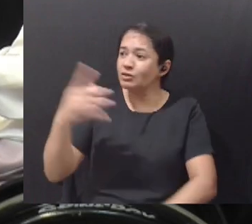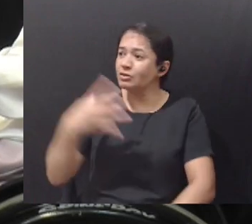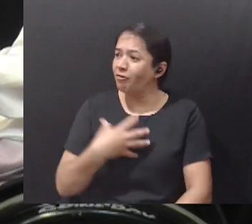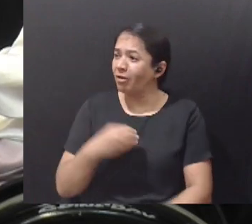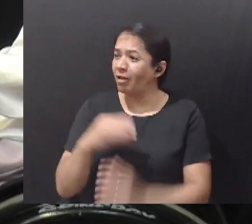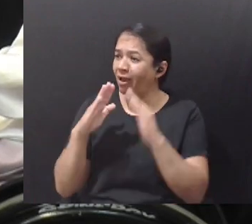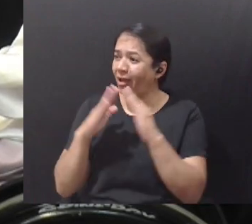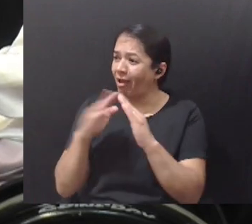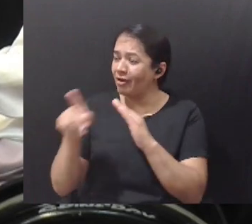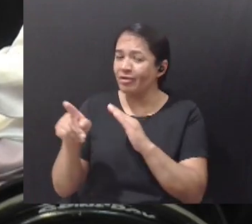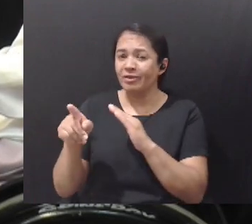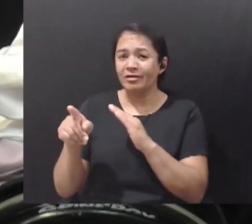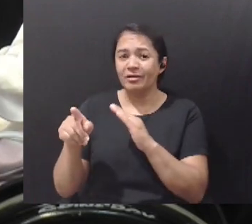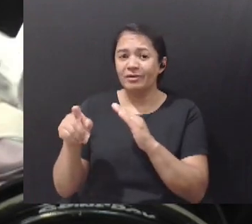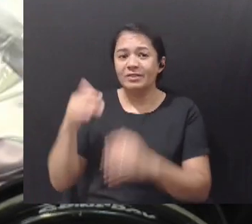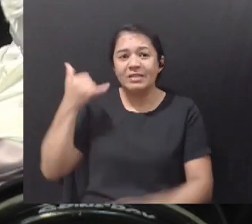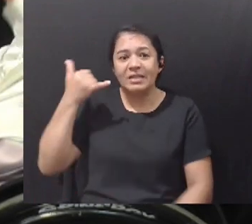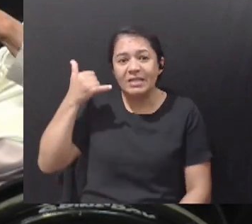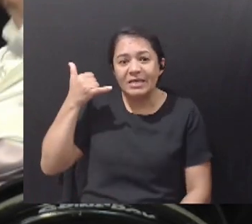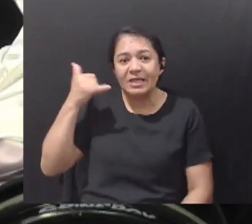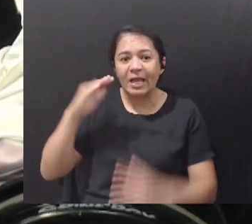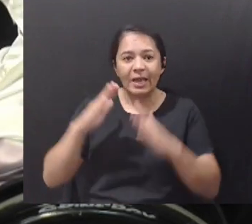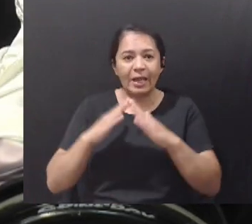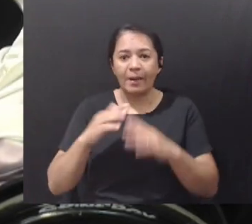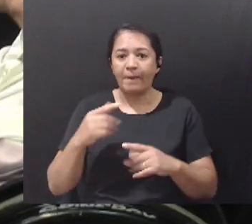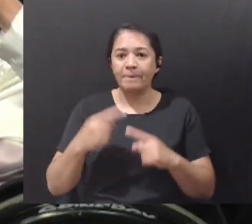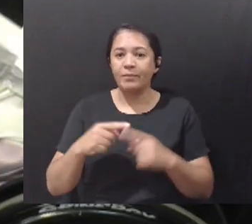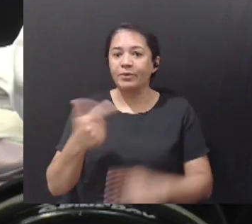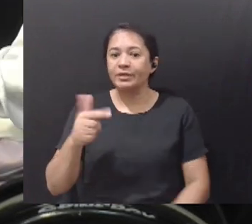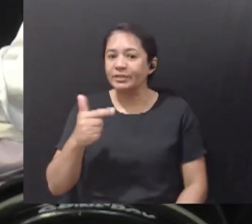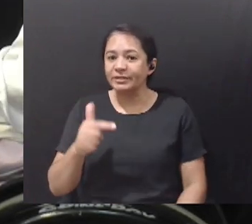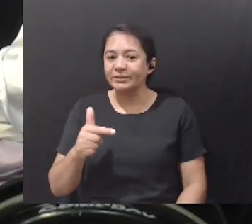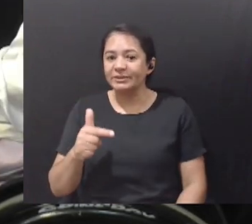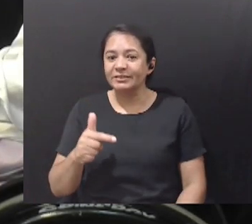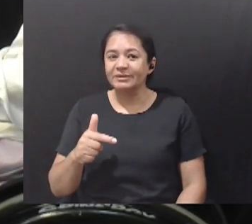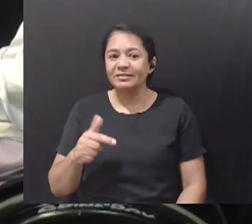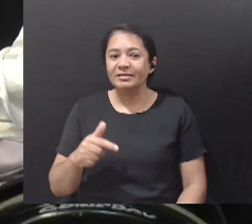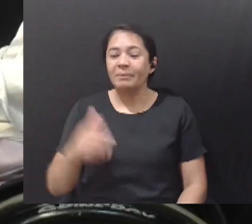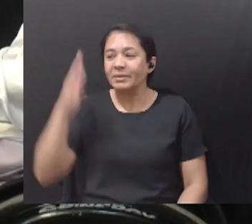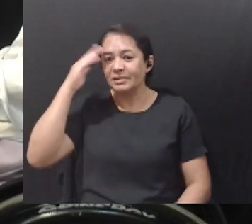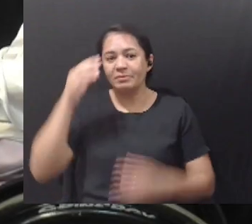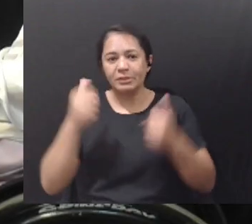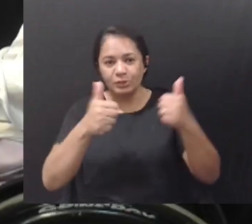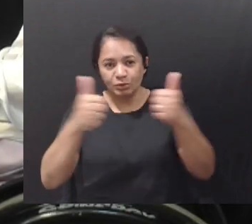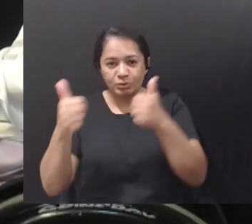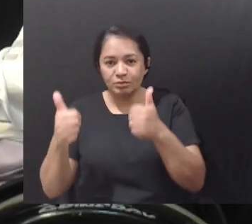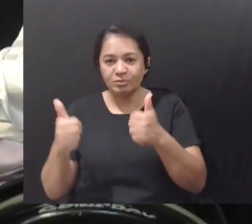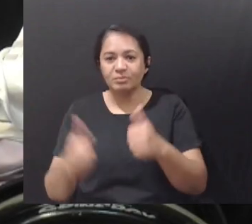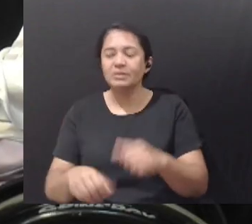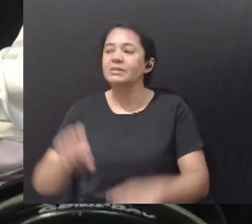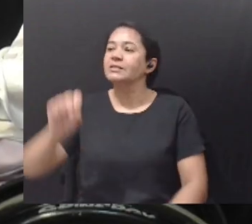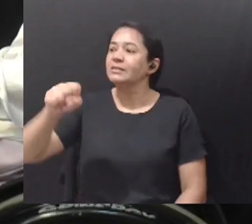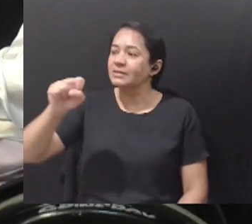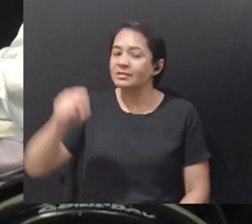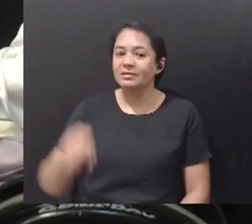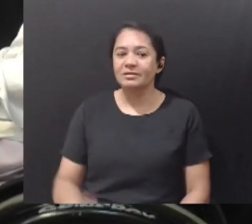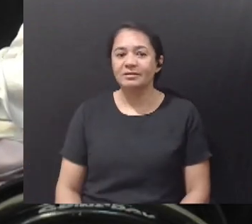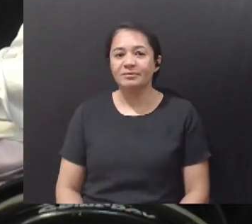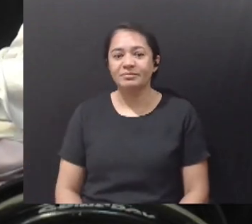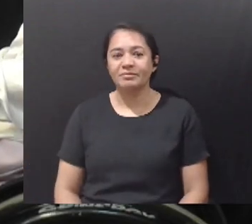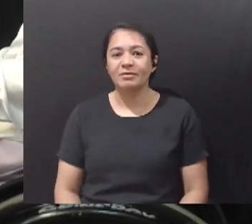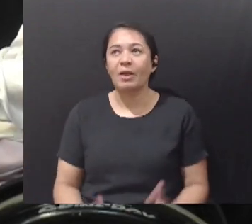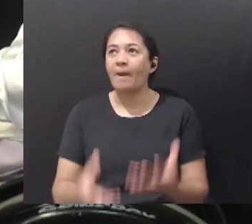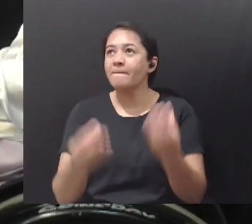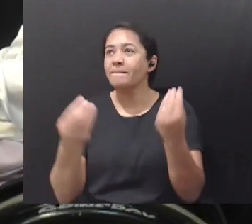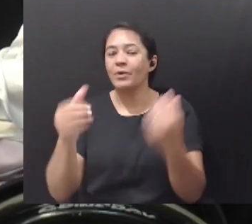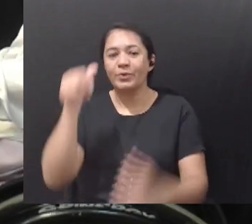conseguia ligar em casa, porque não tinha celular, para saber se estava tudo bem. Exatamente, amor. Como muitas milhares de mulheres fazem hoje,